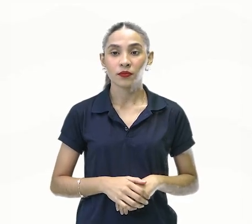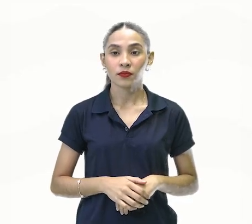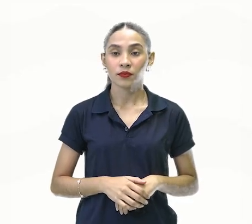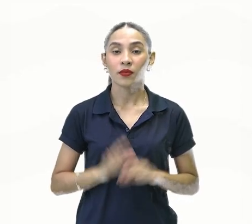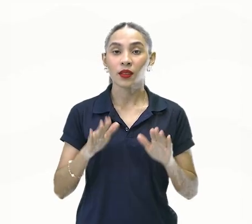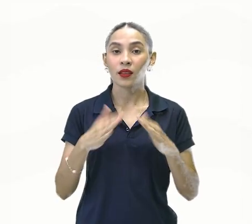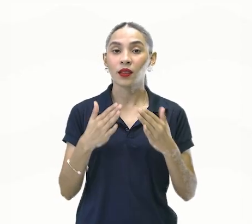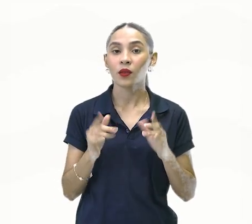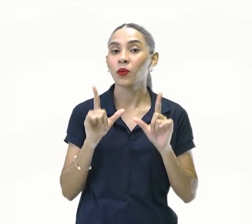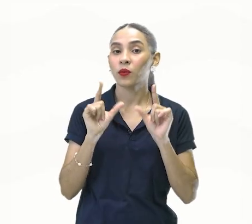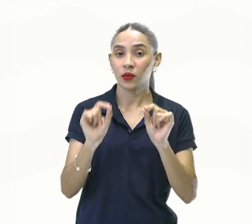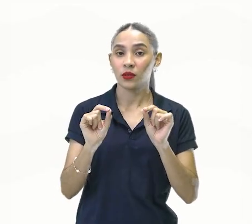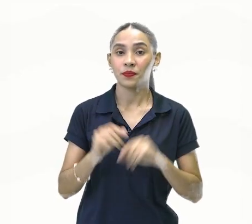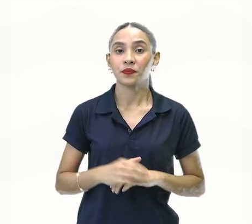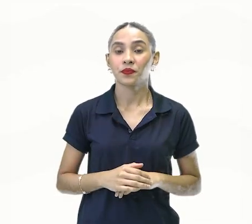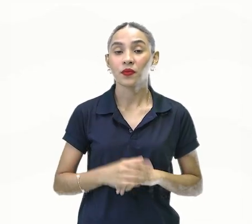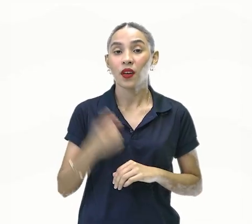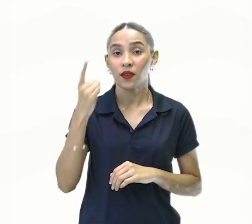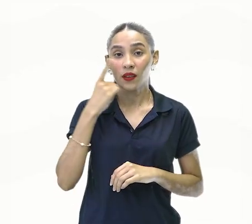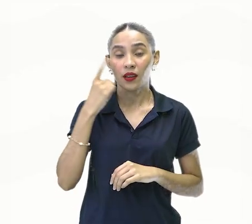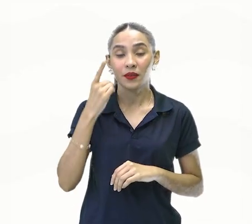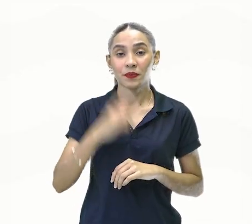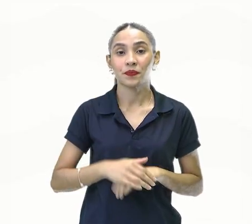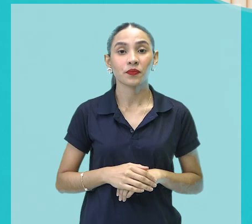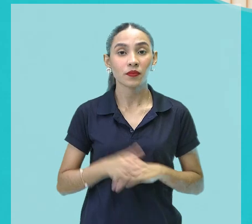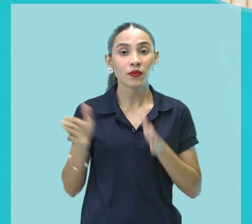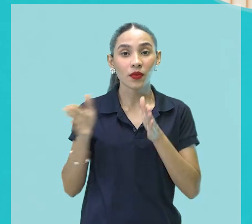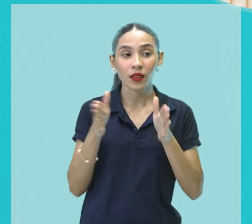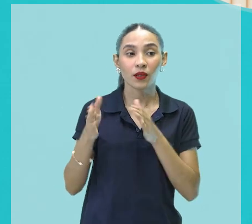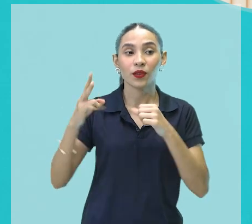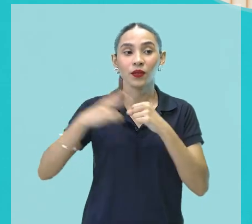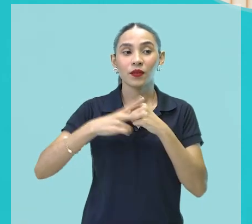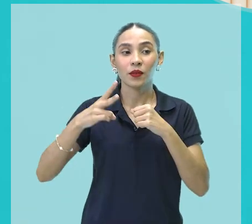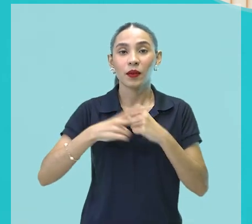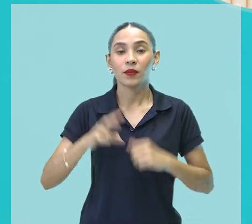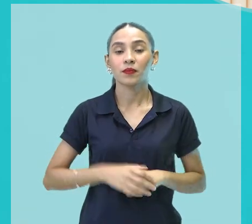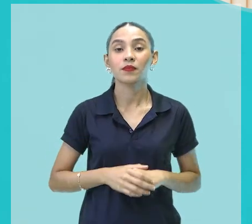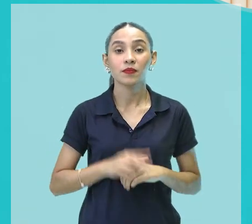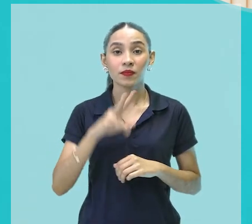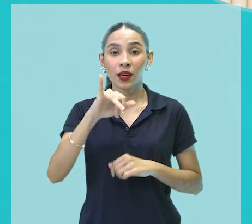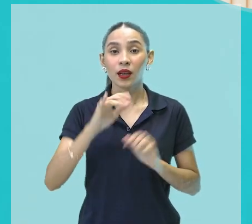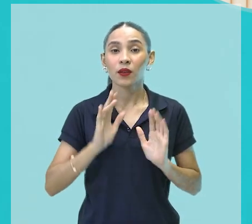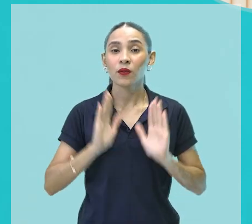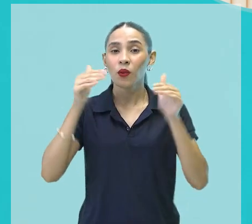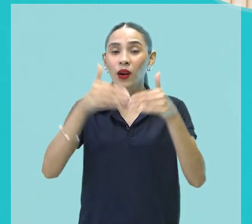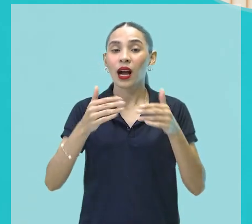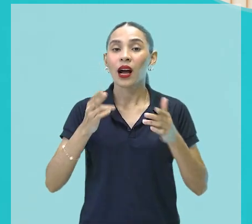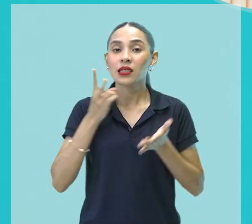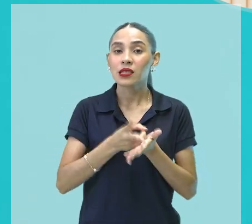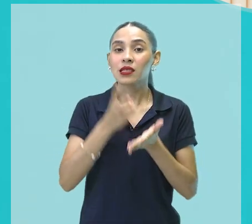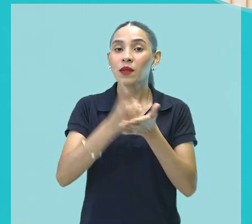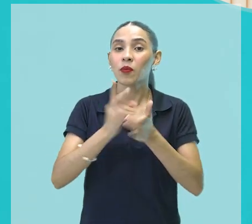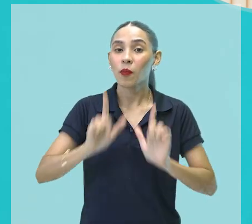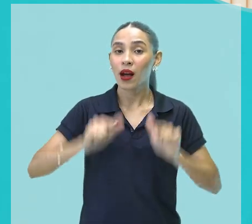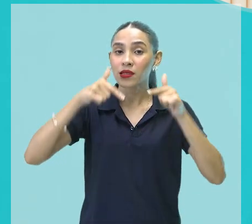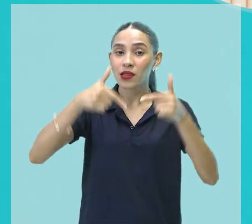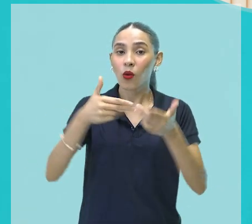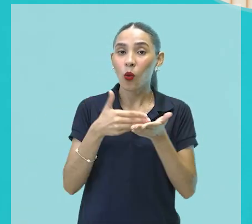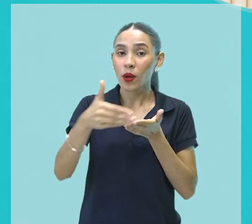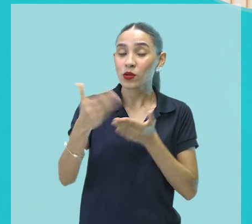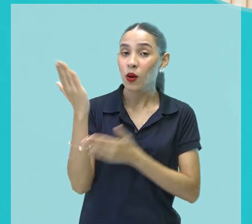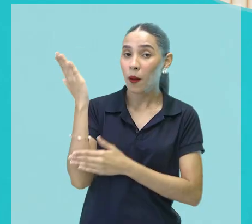Então, o que nós vamos ver, né, sobre esse tempo verbal, né, que vai tratar sempre de uma ação que começou lá no